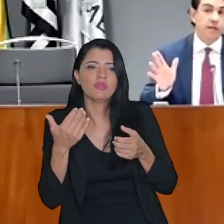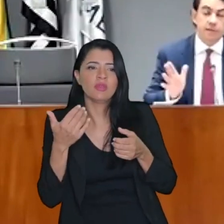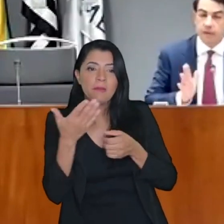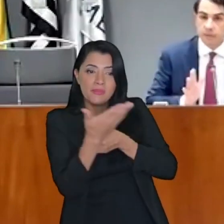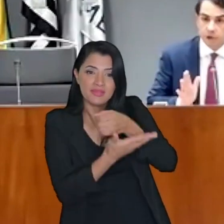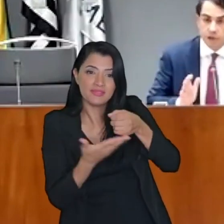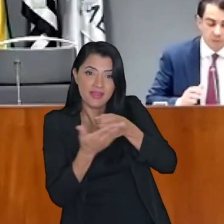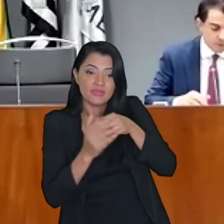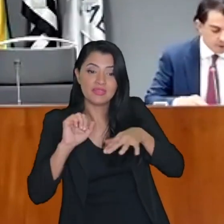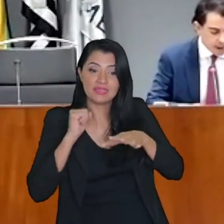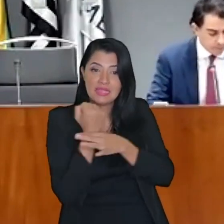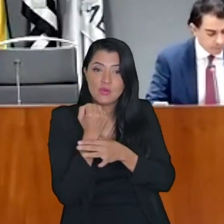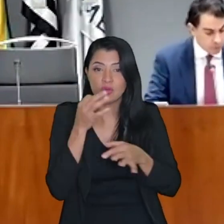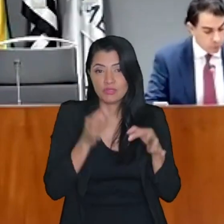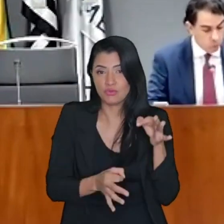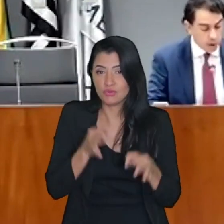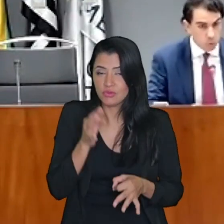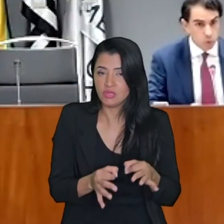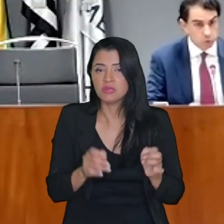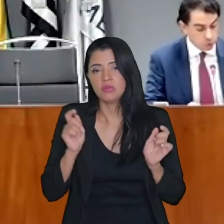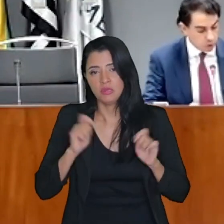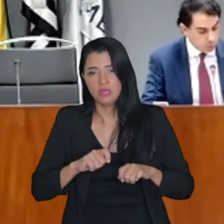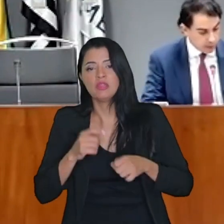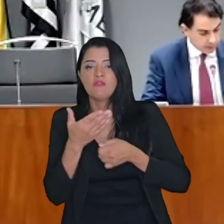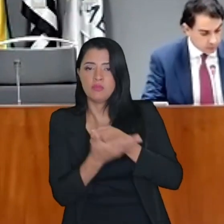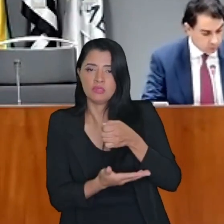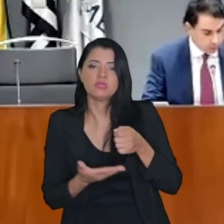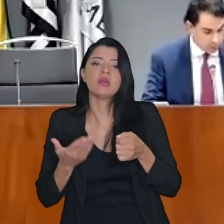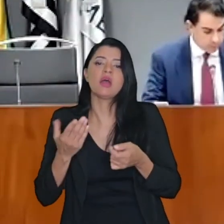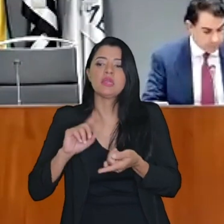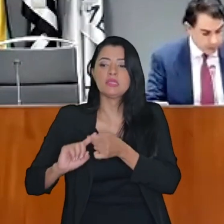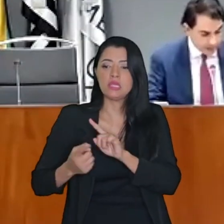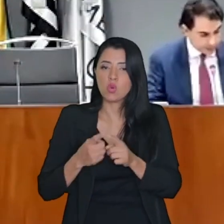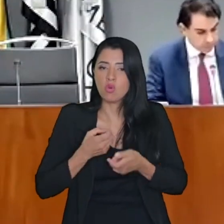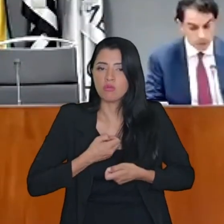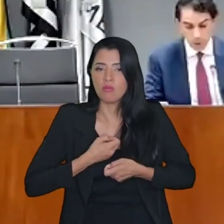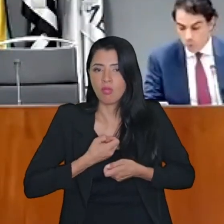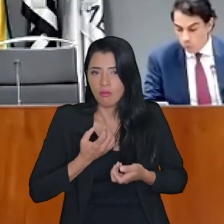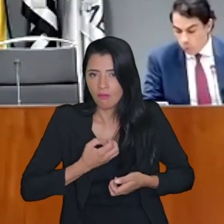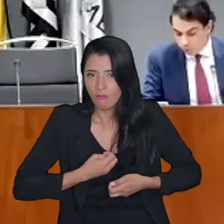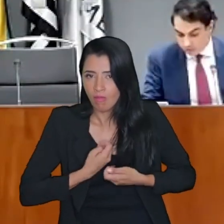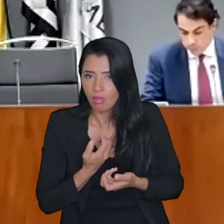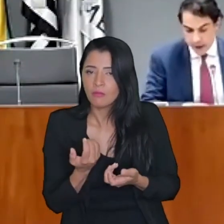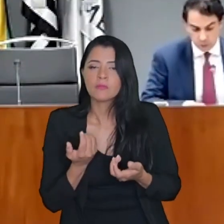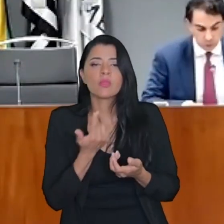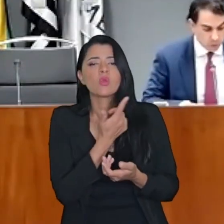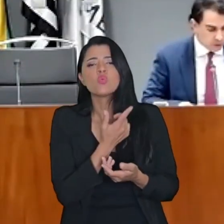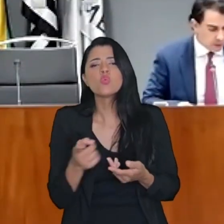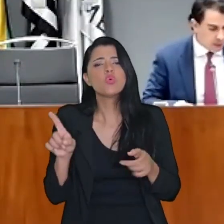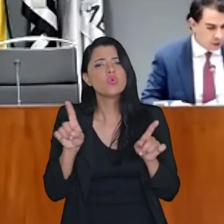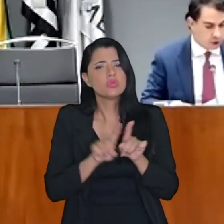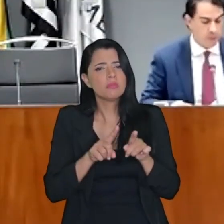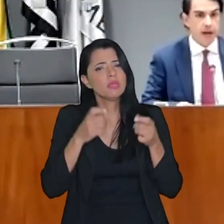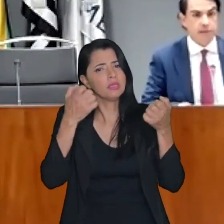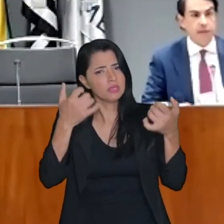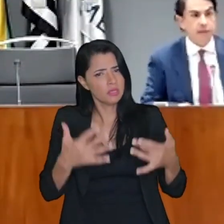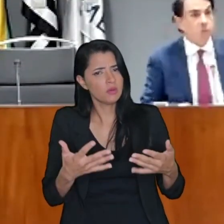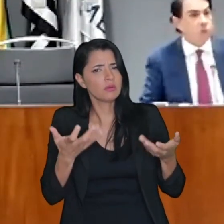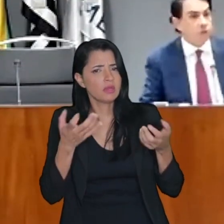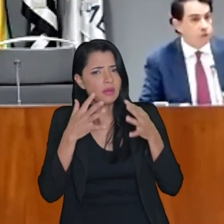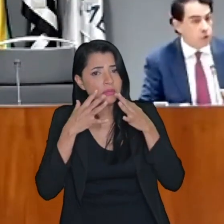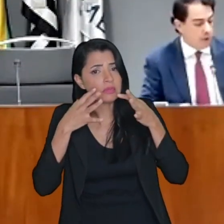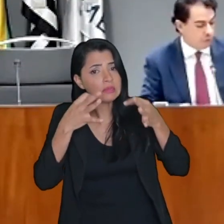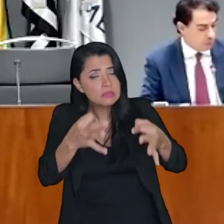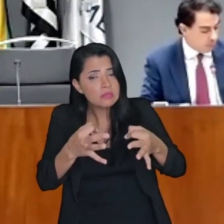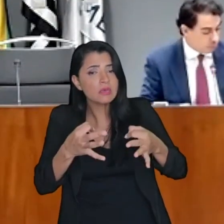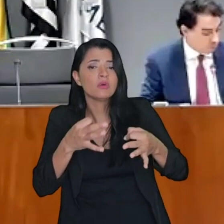jurídica que necessariamente deve permear o acordo de colaboração premiado. Um outro aspecto que eu gostaria de chamar a atenção